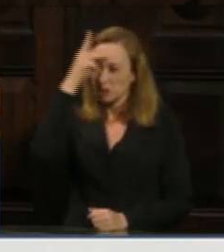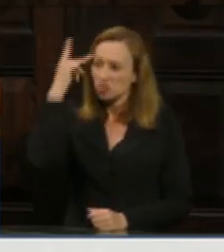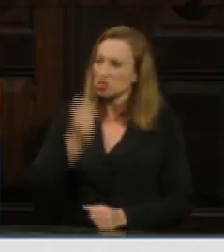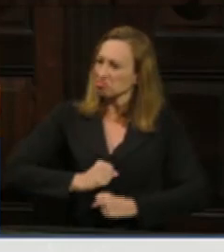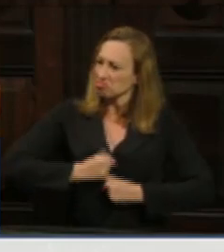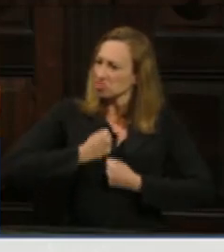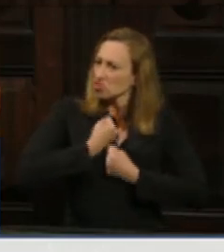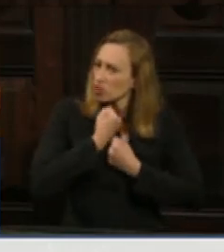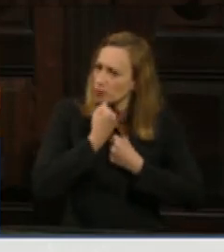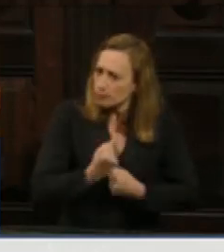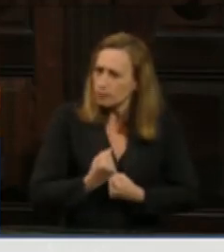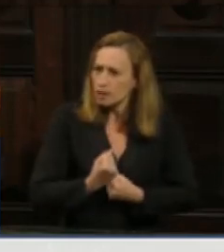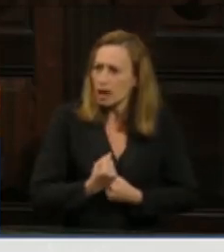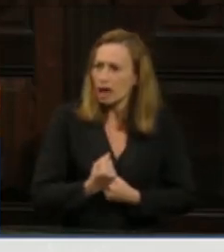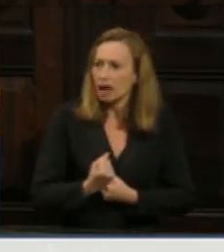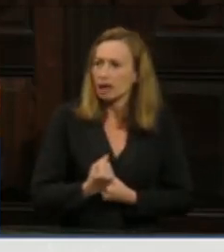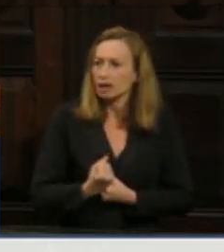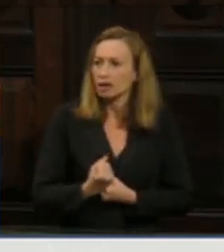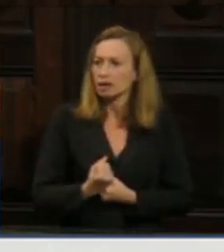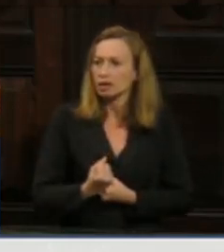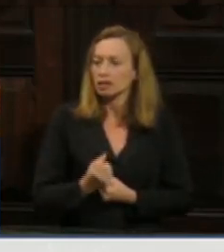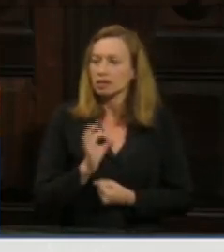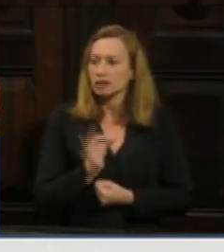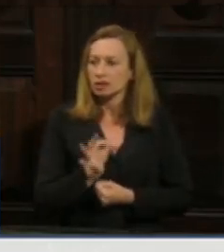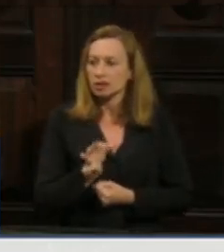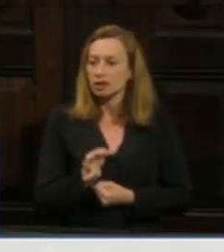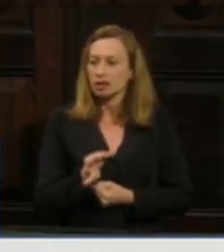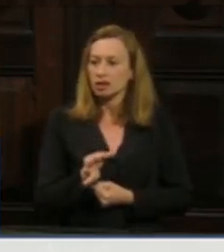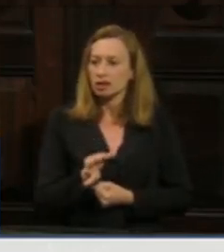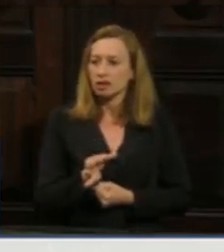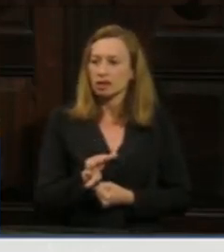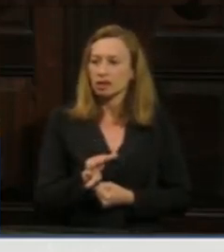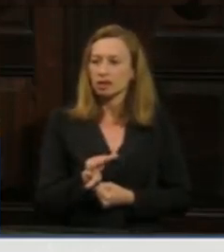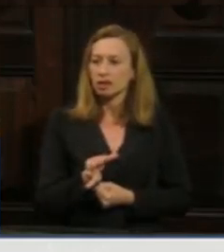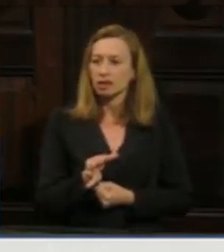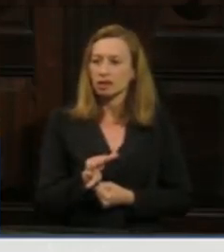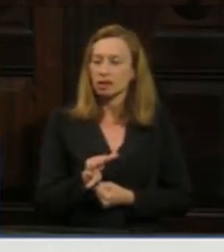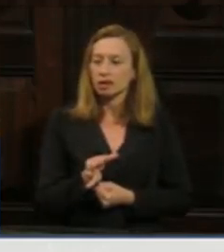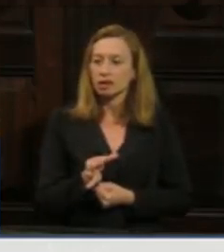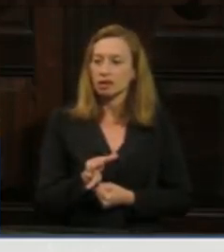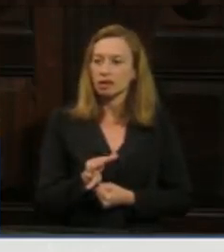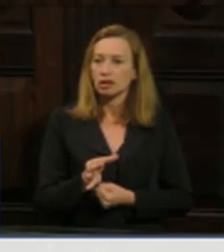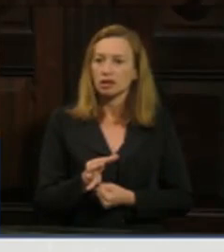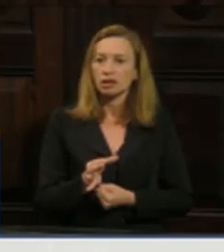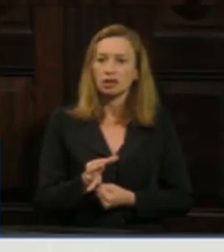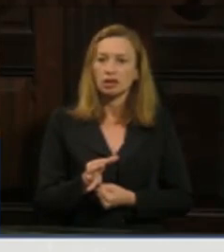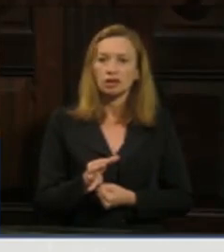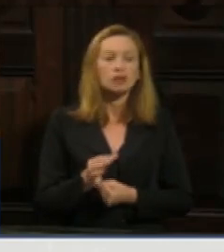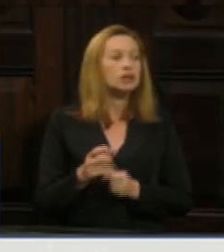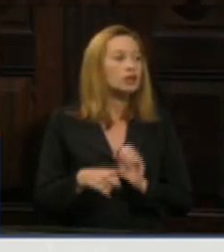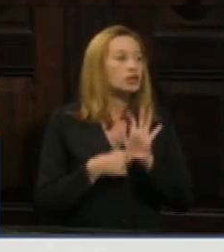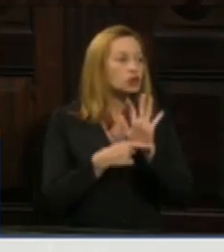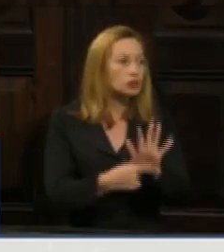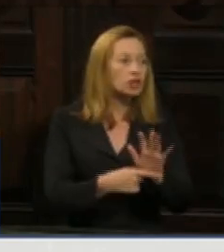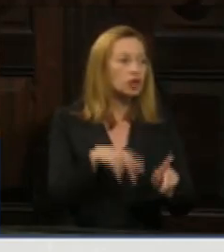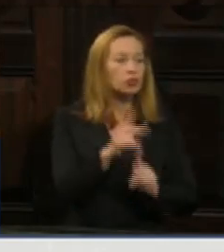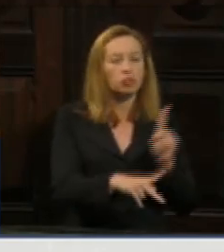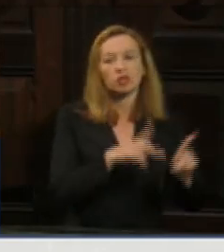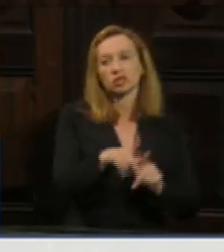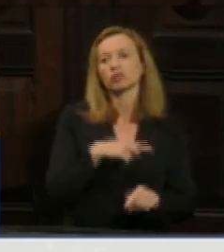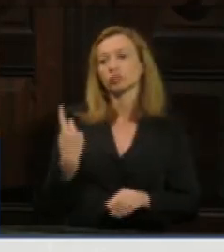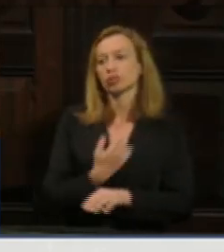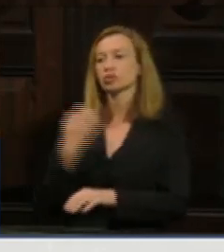responsáveis por salvaguardar os interesses da população fluminense. E eu tenho a certeza que a